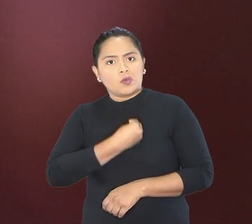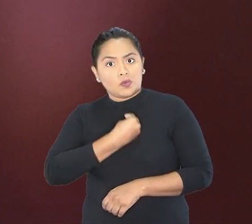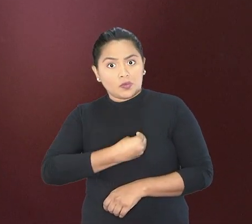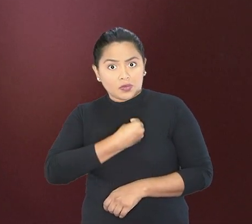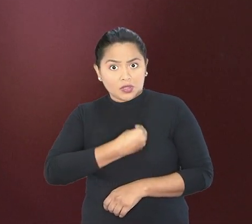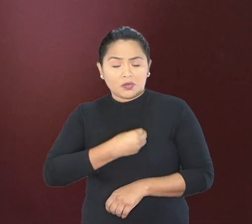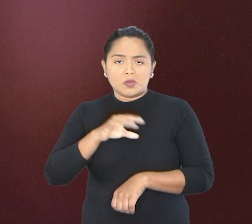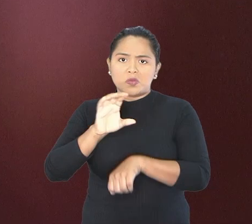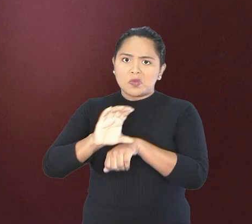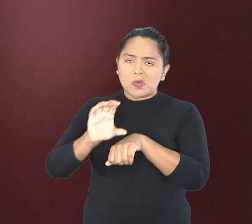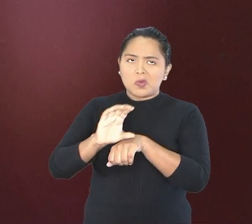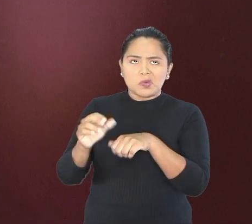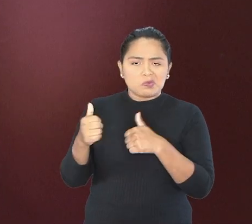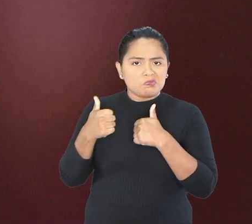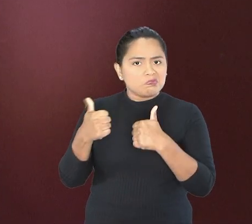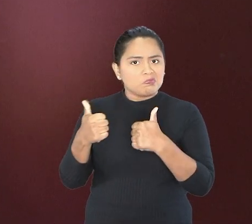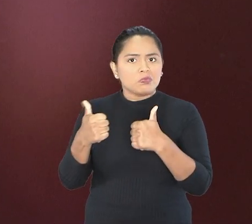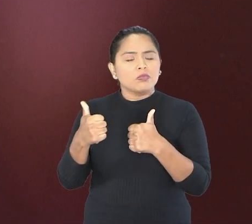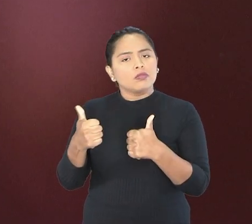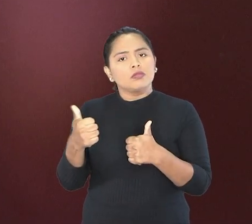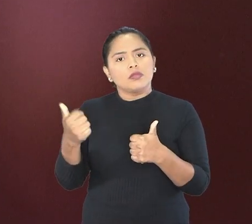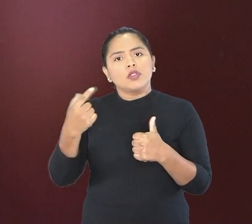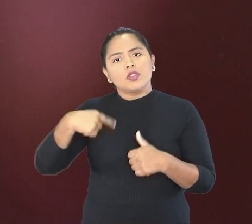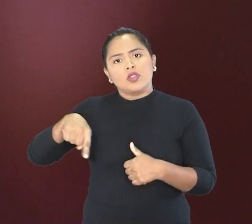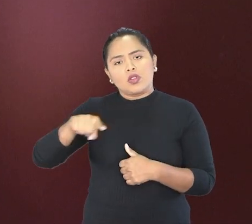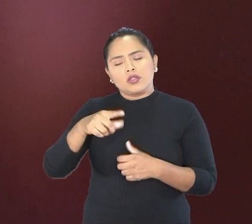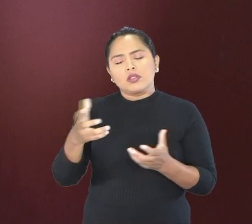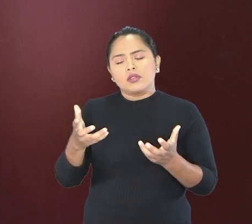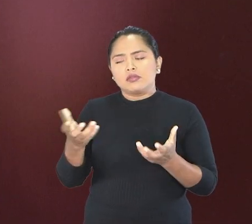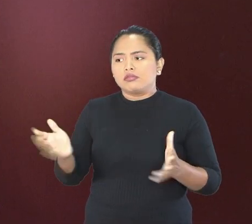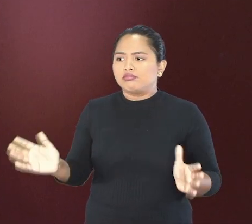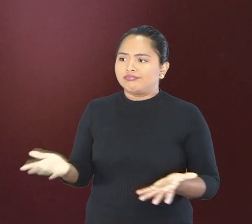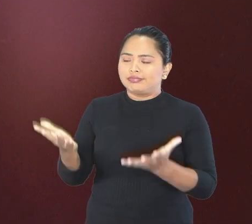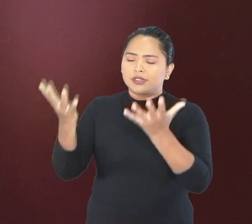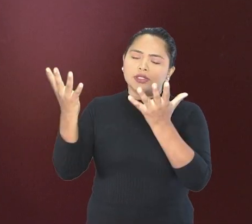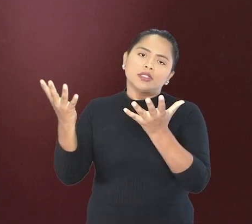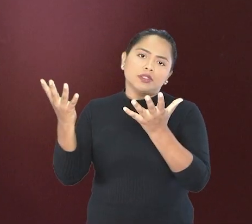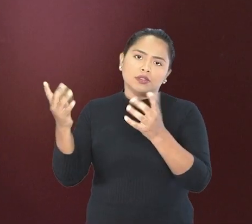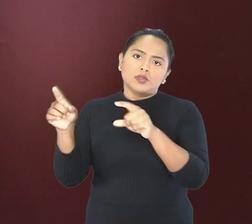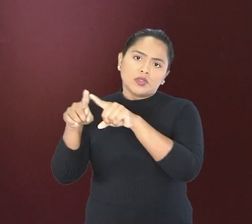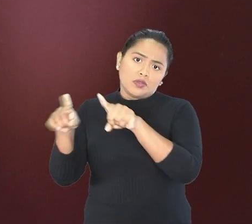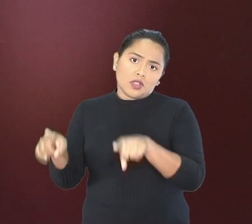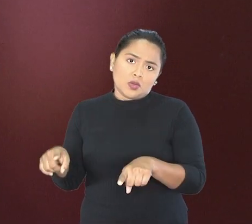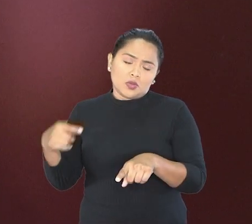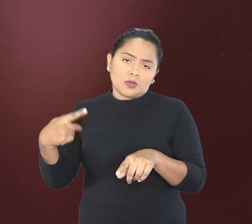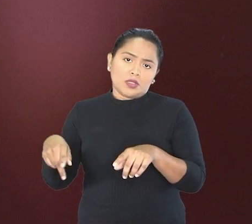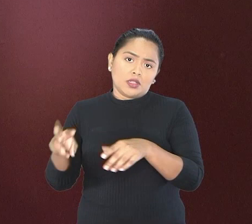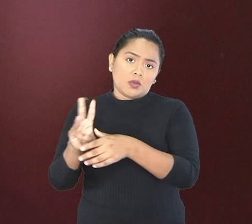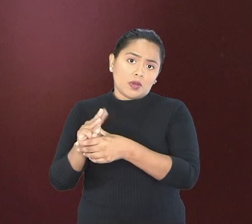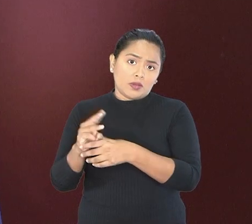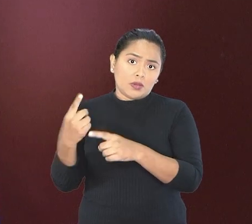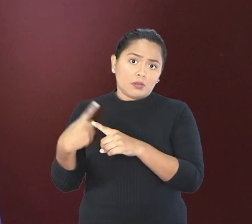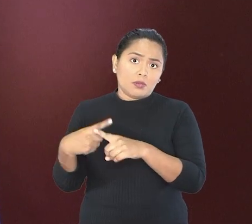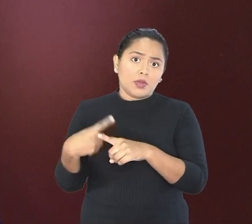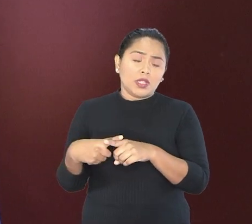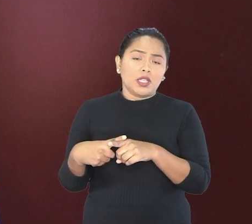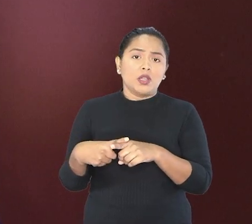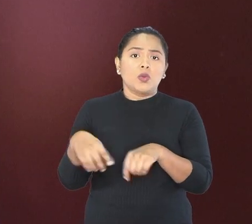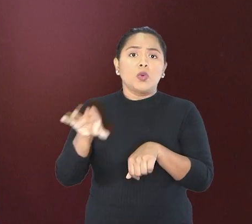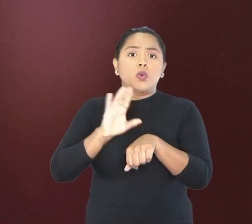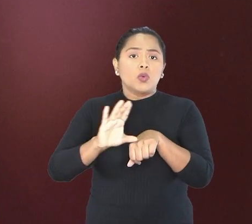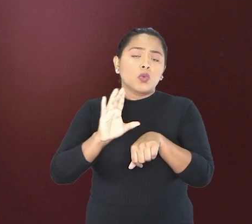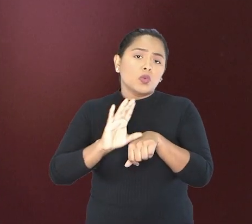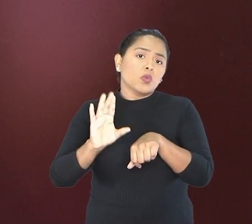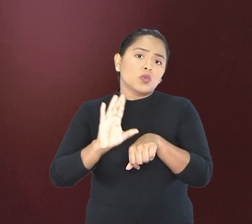cursos muito bons, né? E a gente realmente incentiva que os servidores façam, porque esses cursos, eles ficam mais no horário que o